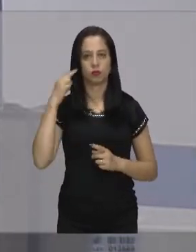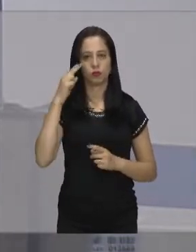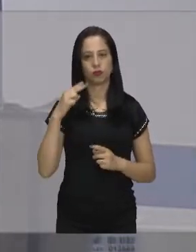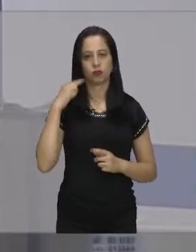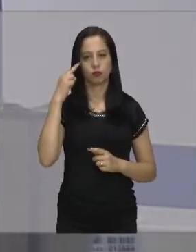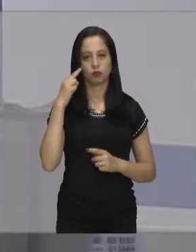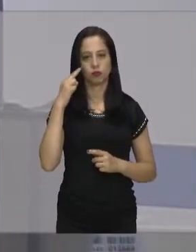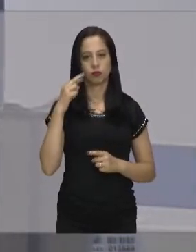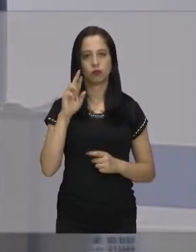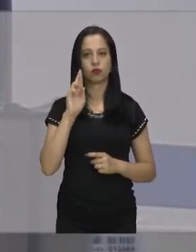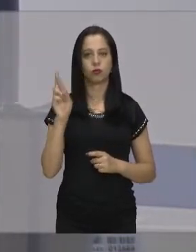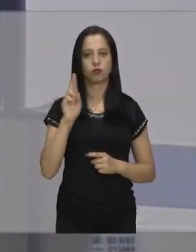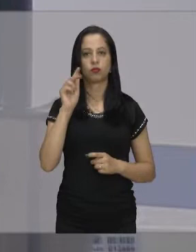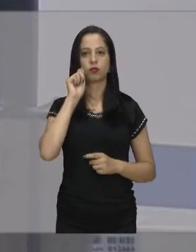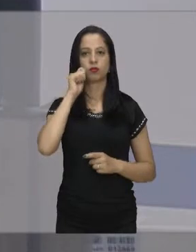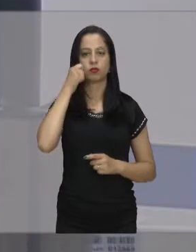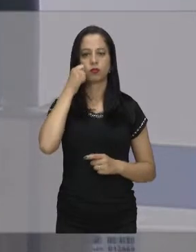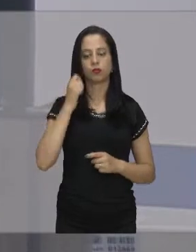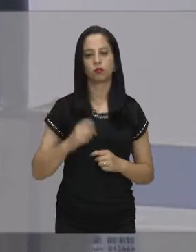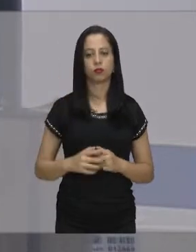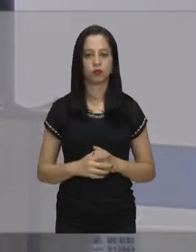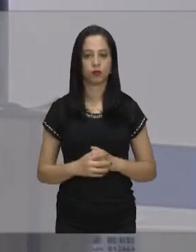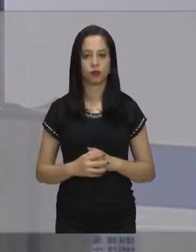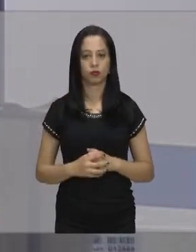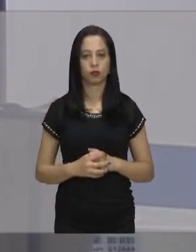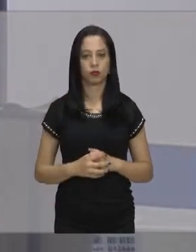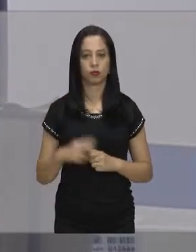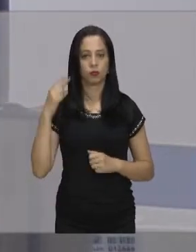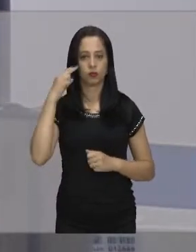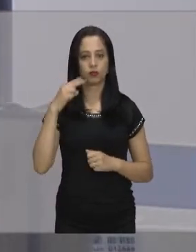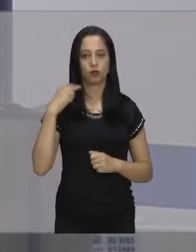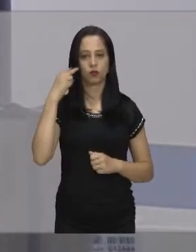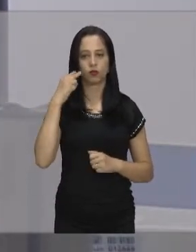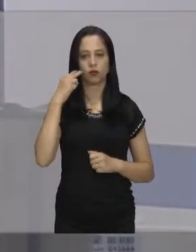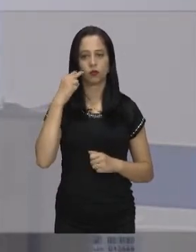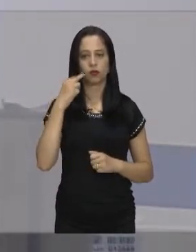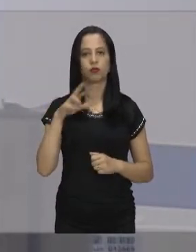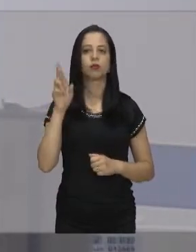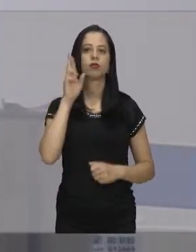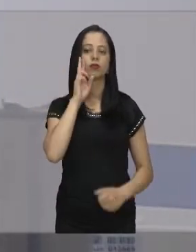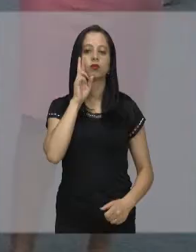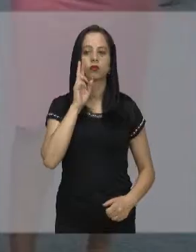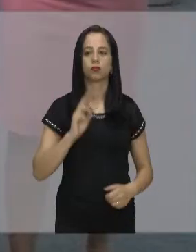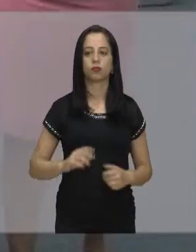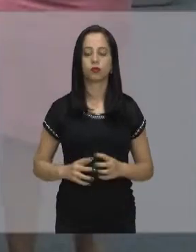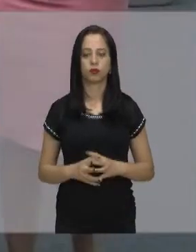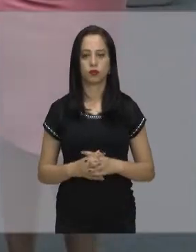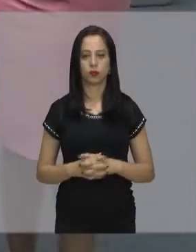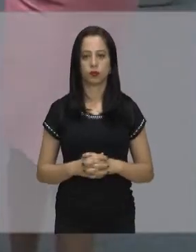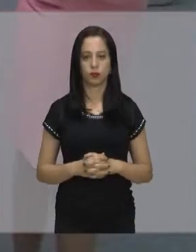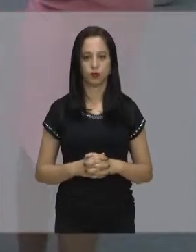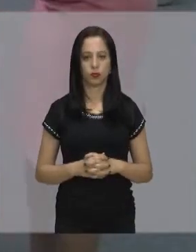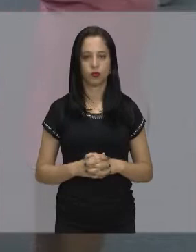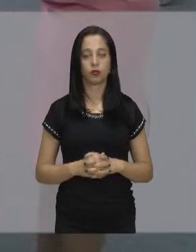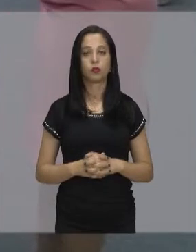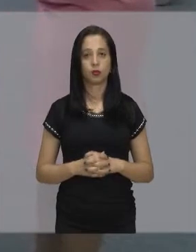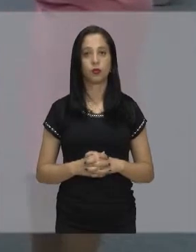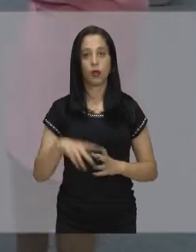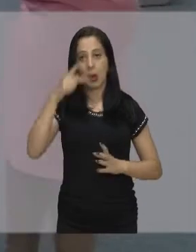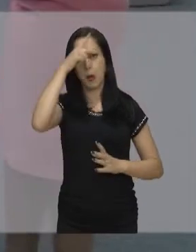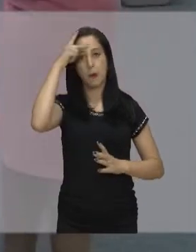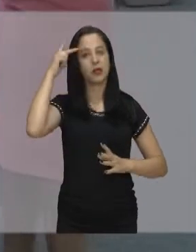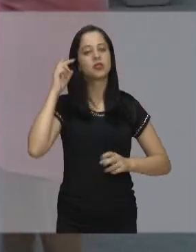vereador Robertinho da Padaria e vereador Renato Santiago. Havendo o